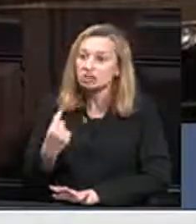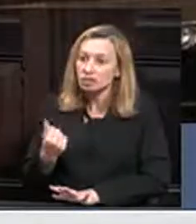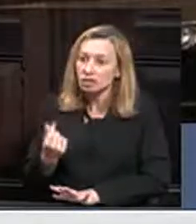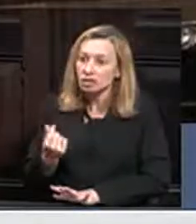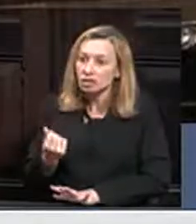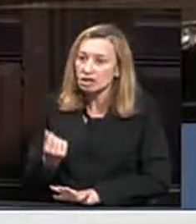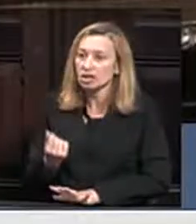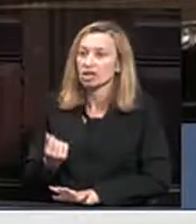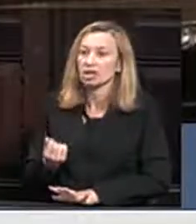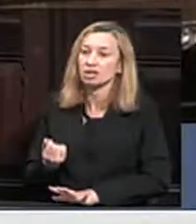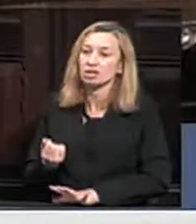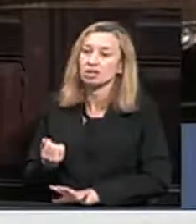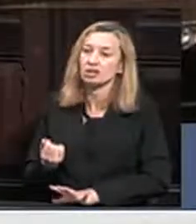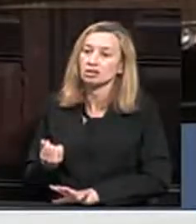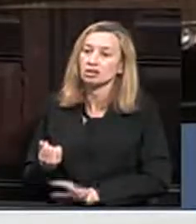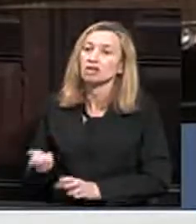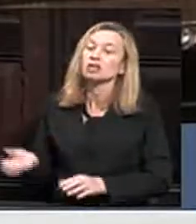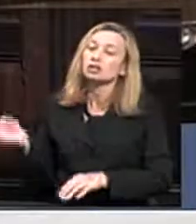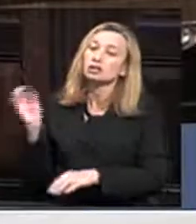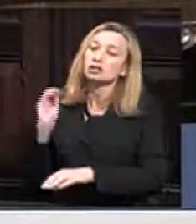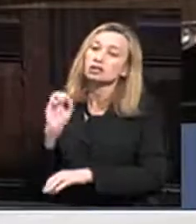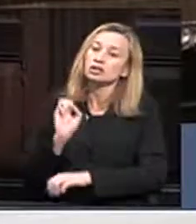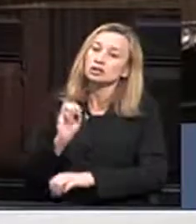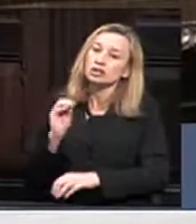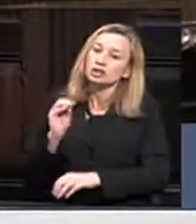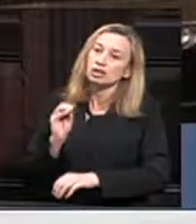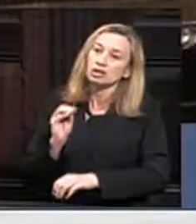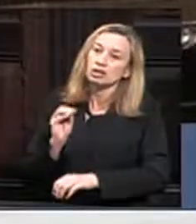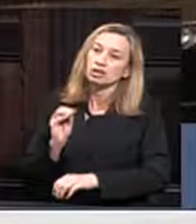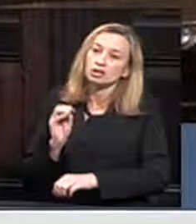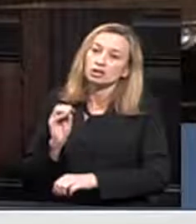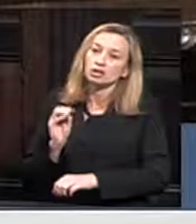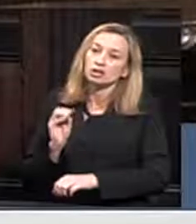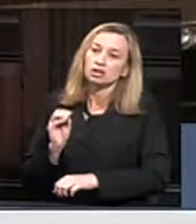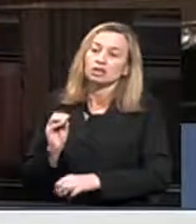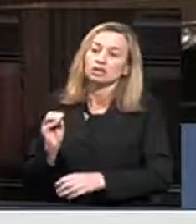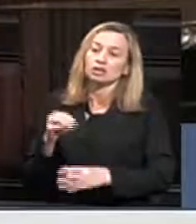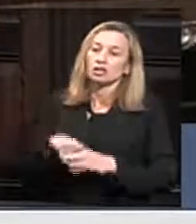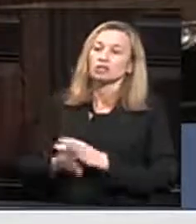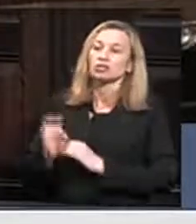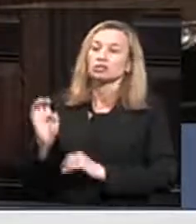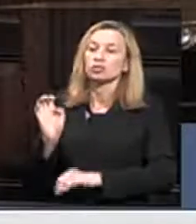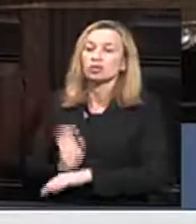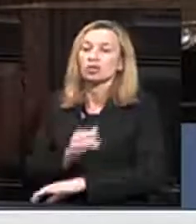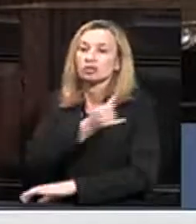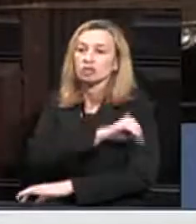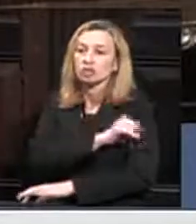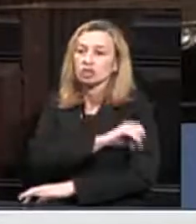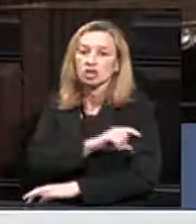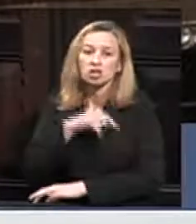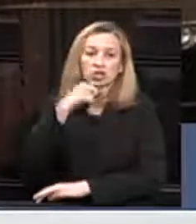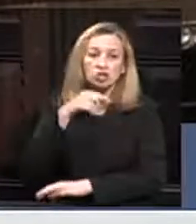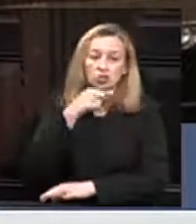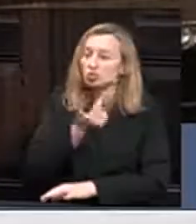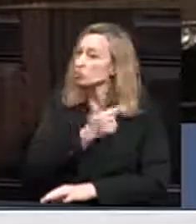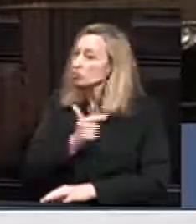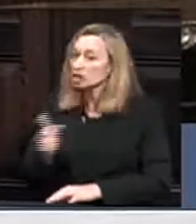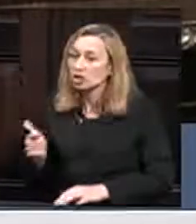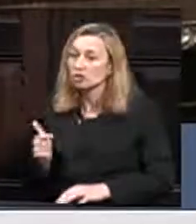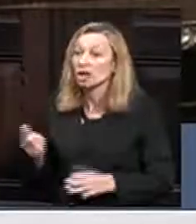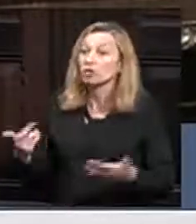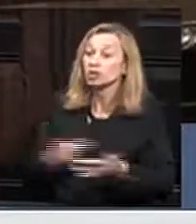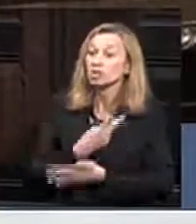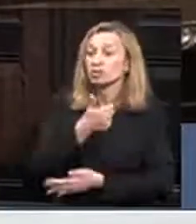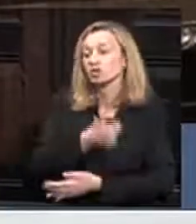que estava se instalando no Rio de Janeiro e não havia dúvida do que aconteceu em 2016, em